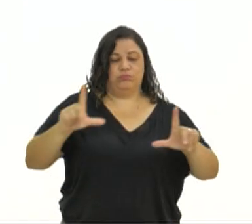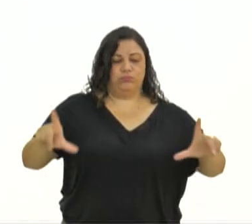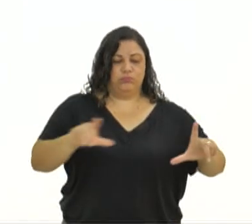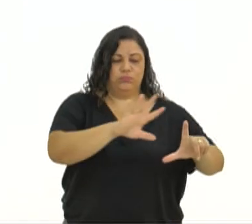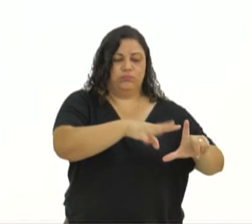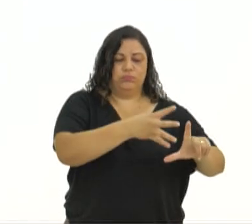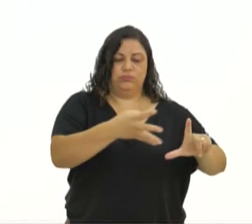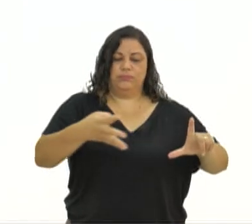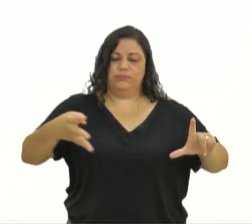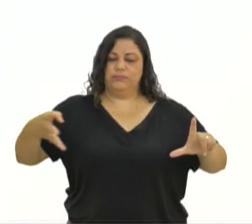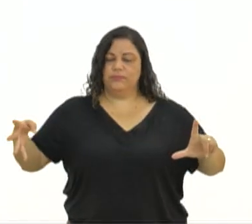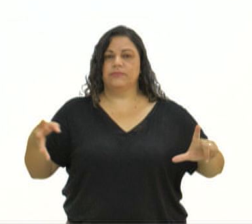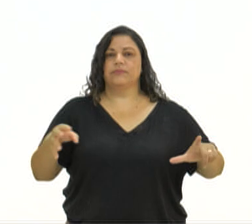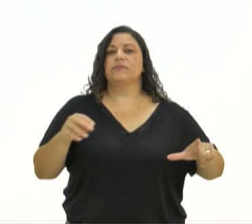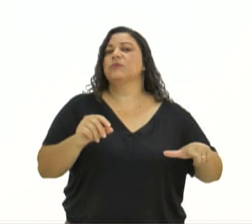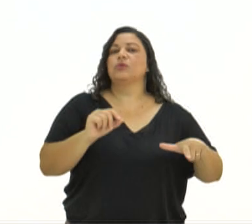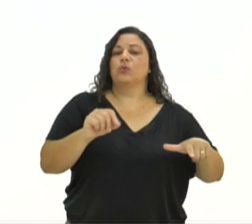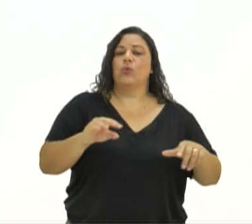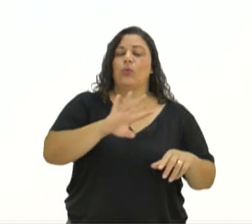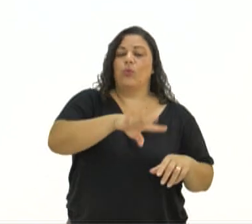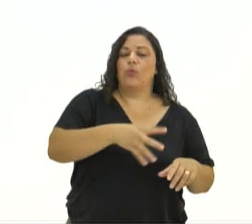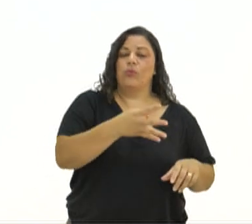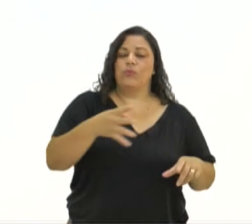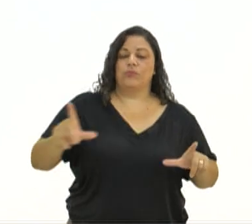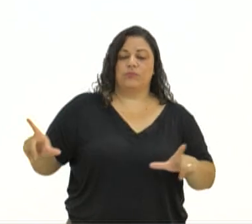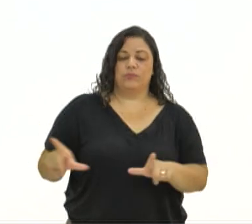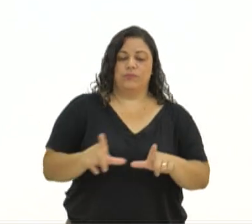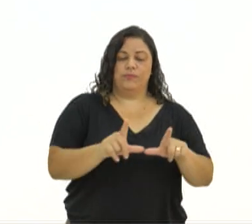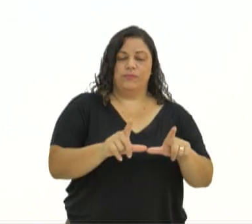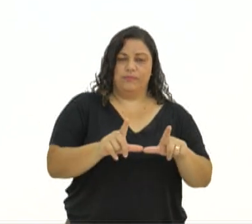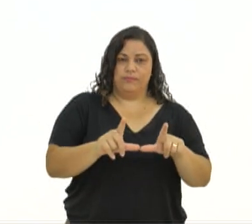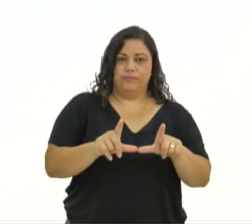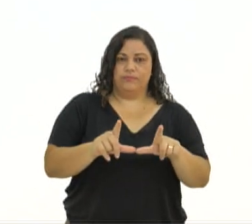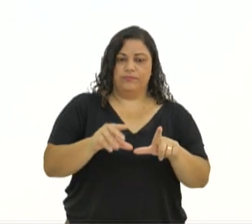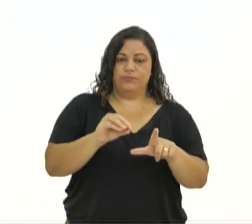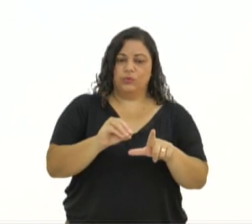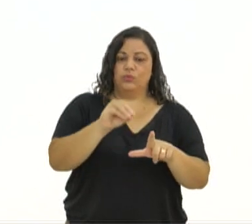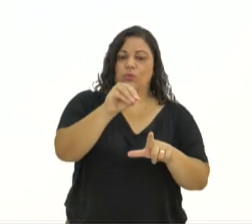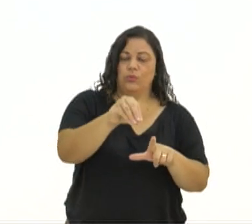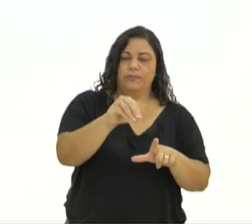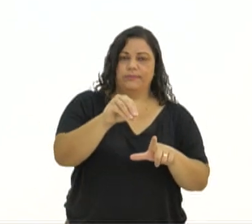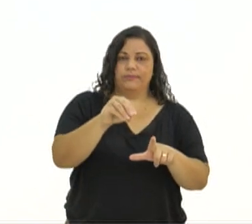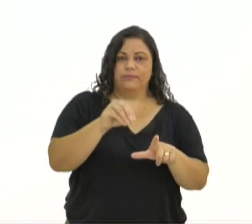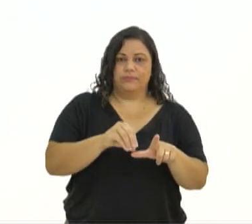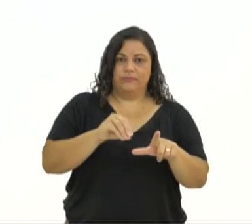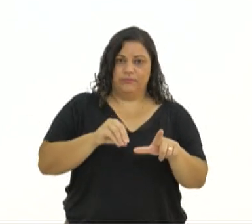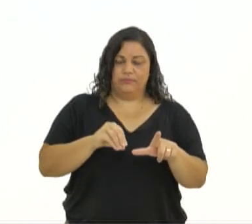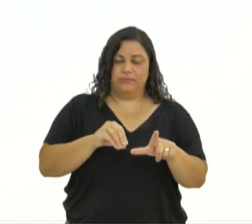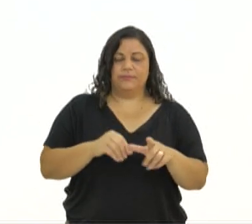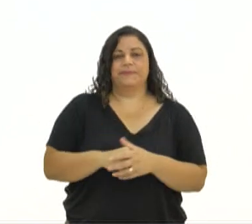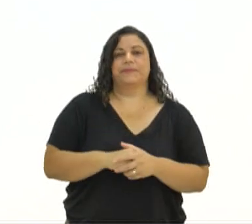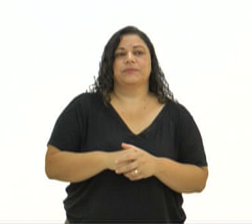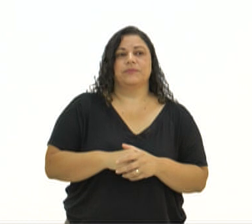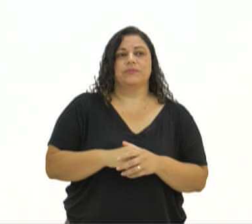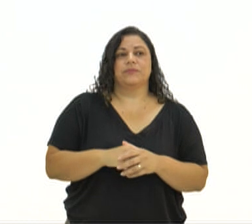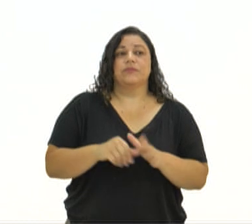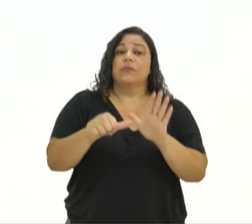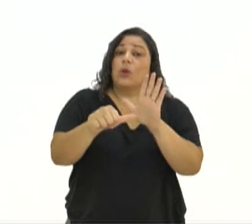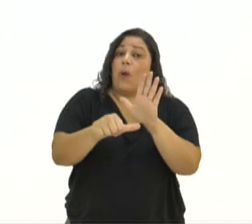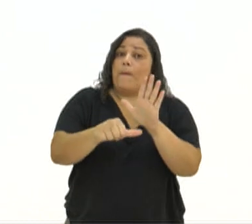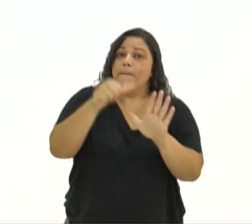eles vão se movimentar somente para frente. O primeiro lance de cada peão, ele pode pular duas casas se preferir, ou apenas